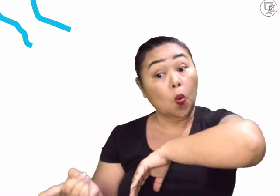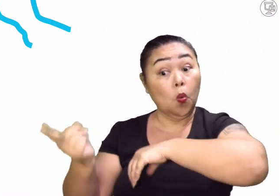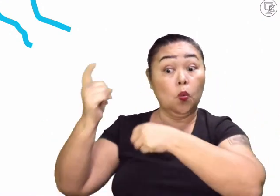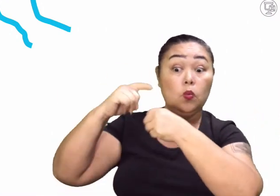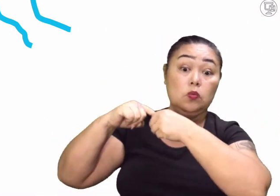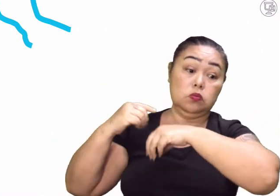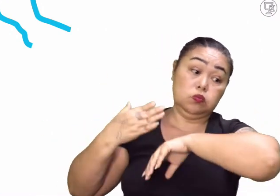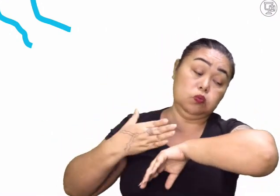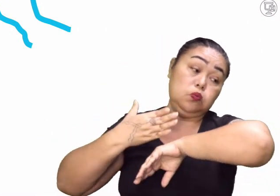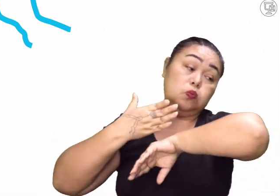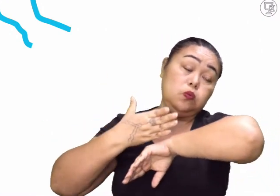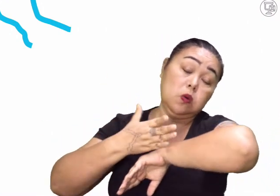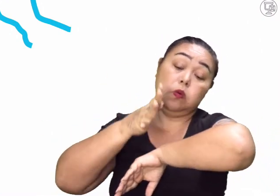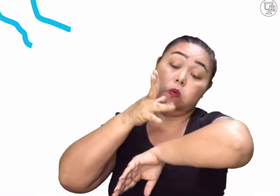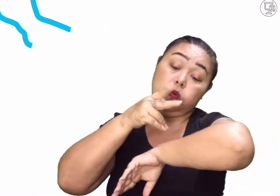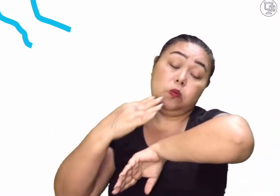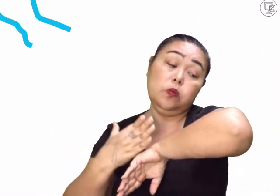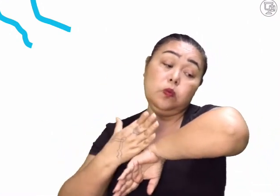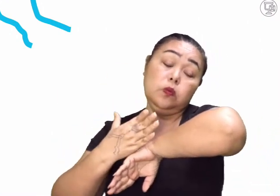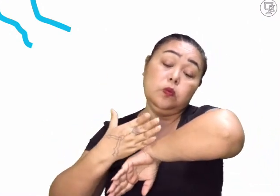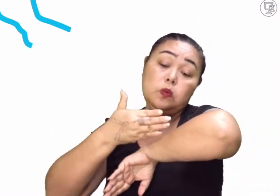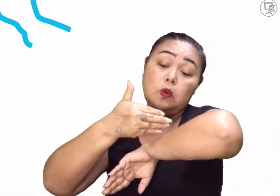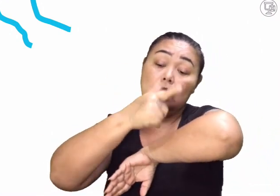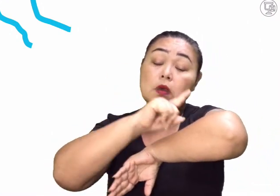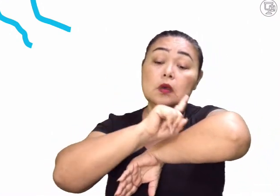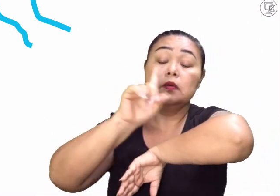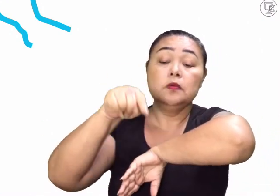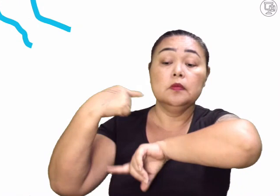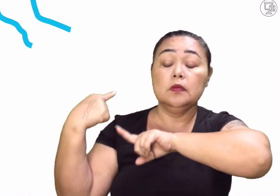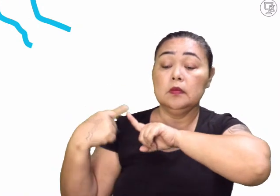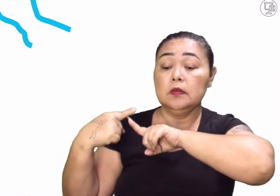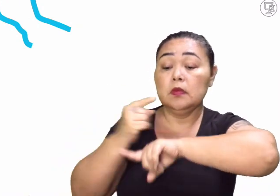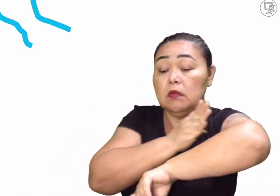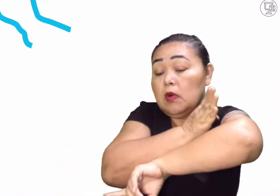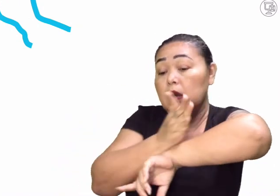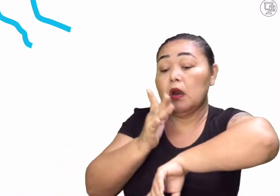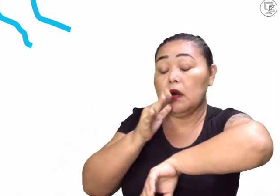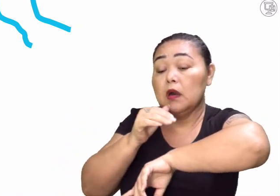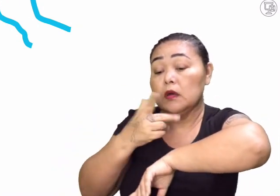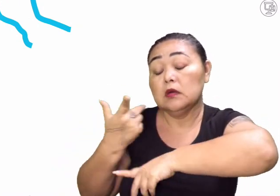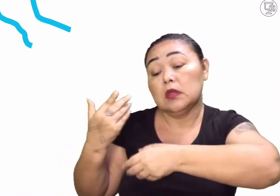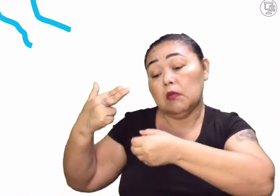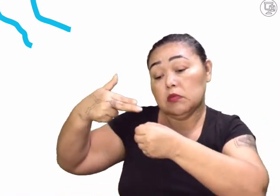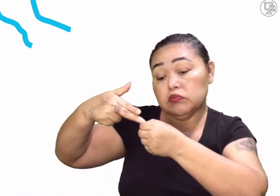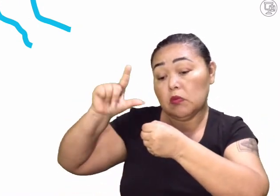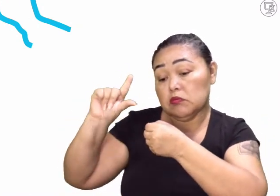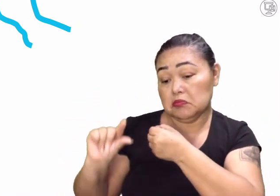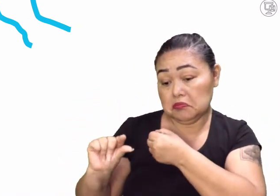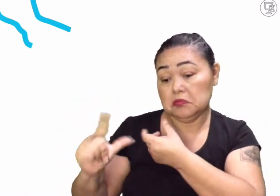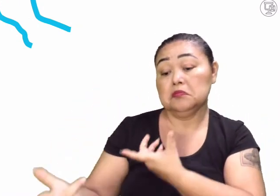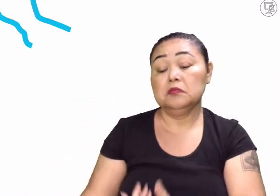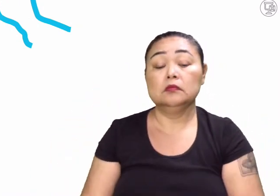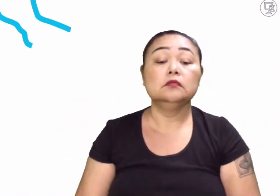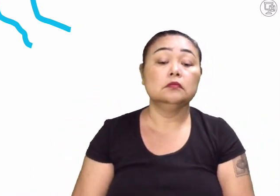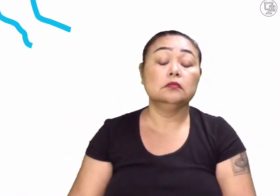demora mais, né? Isso. E não só vai mais rápido, como também gasta menos combustível. Exatamente. Agora, quando ele está